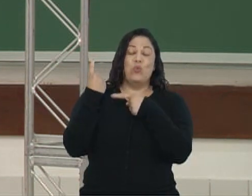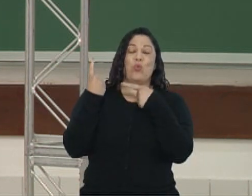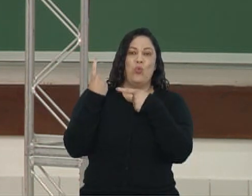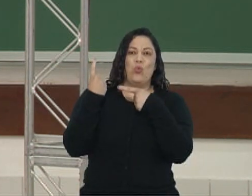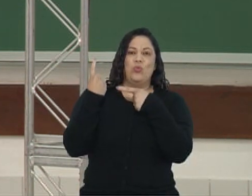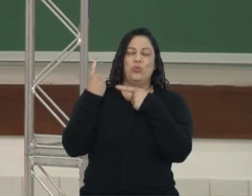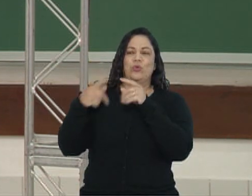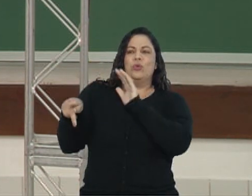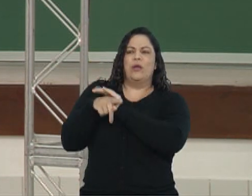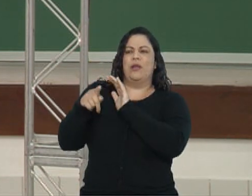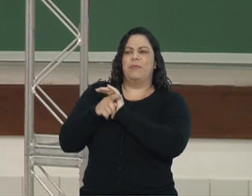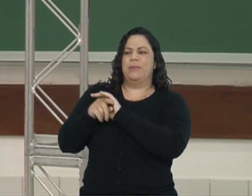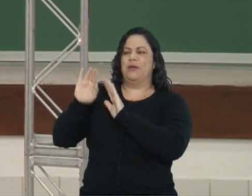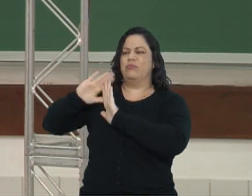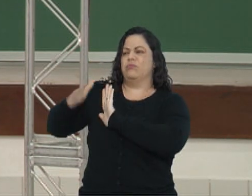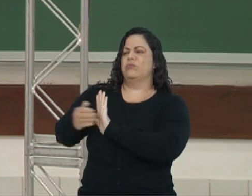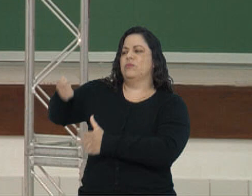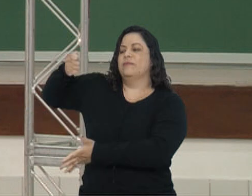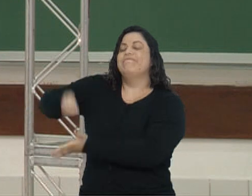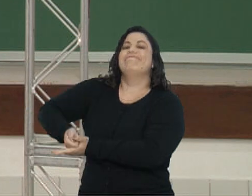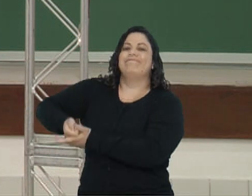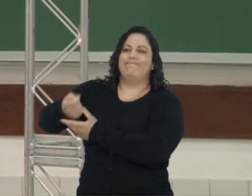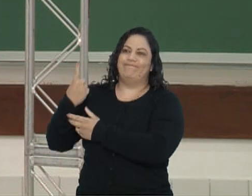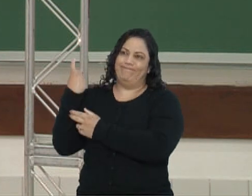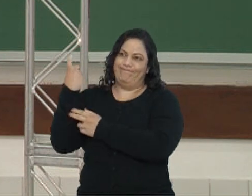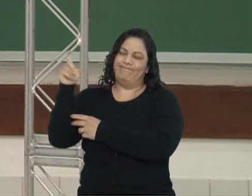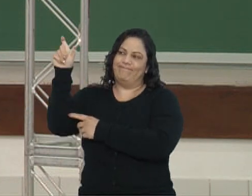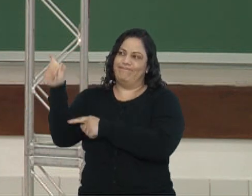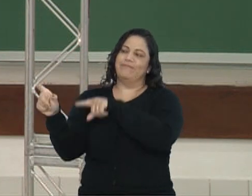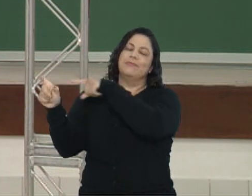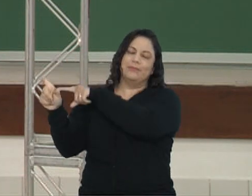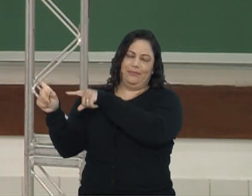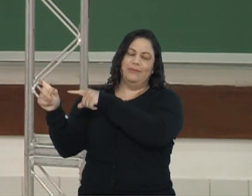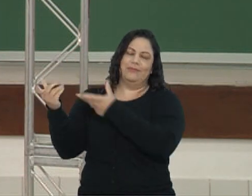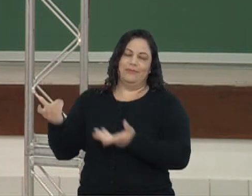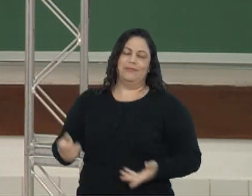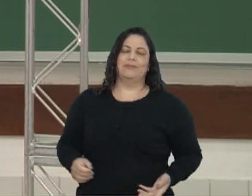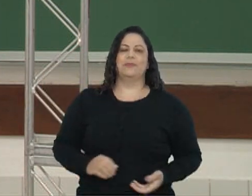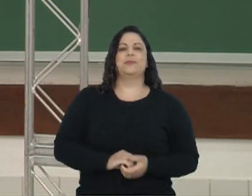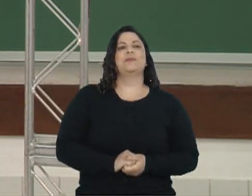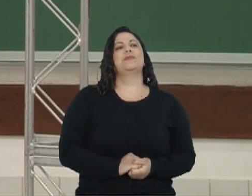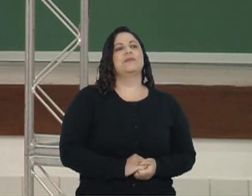de estados totalitários. Legal? Vamos lá?